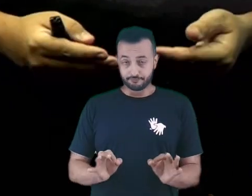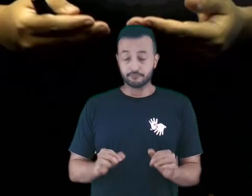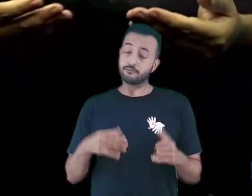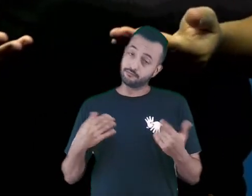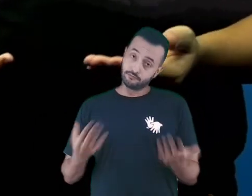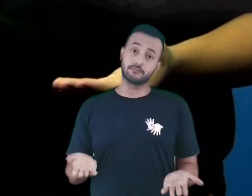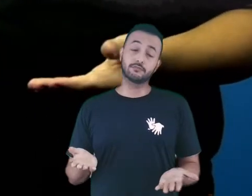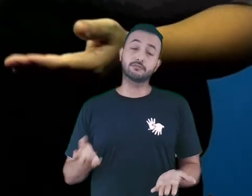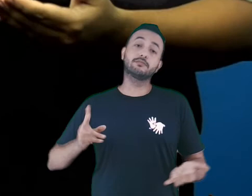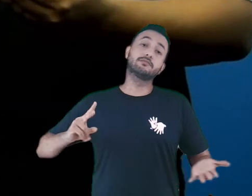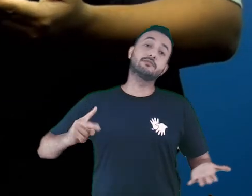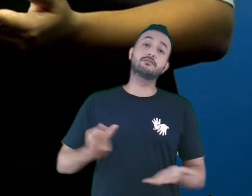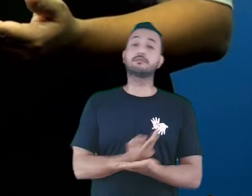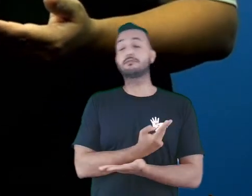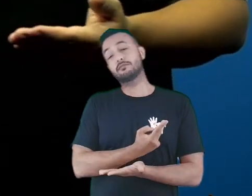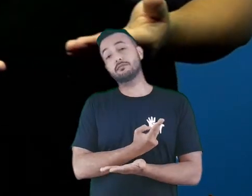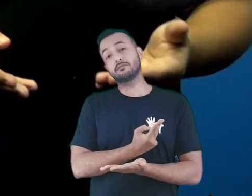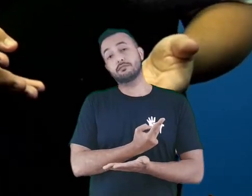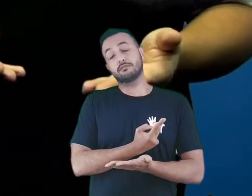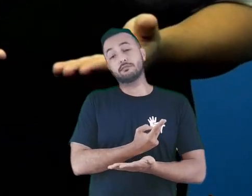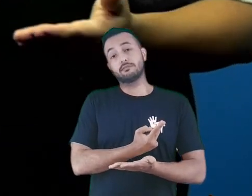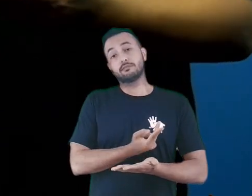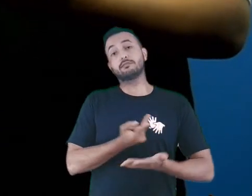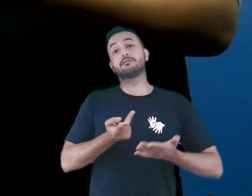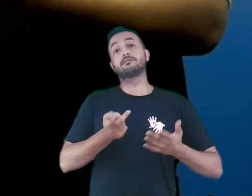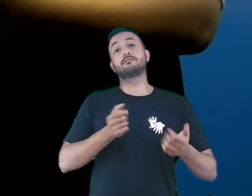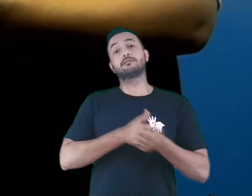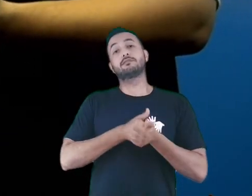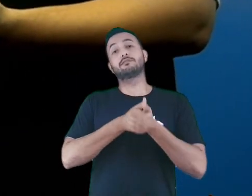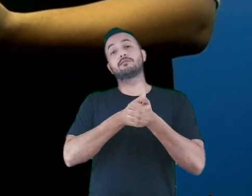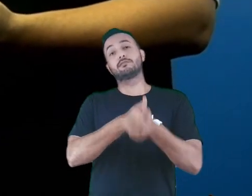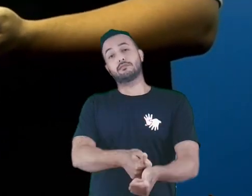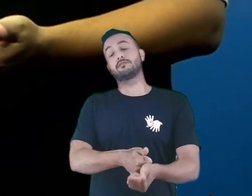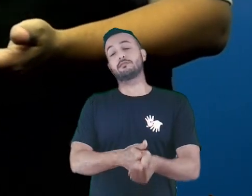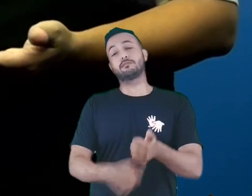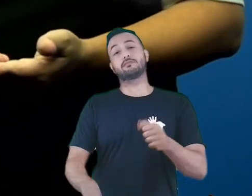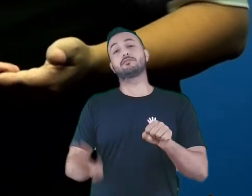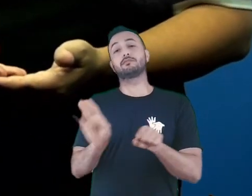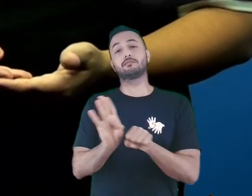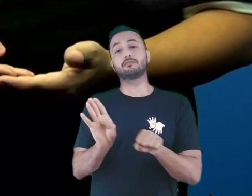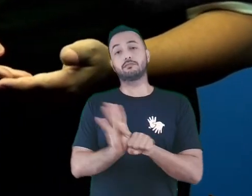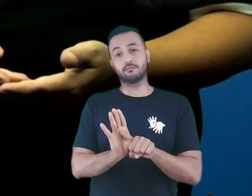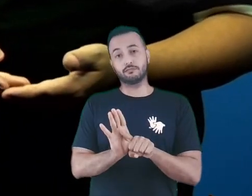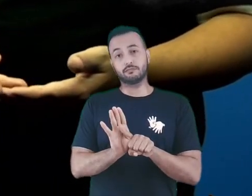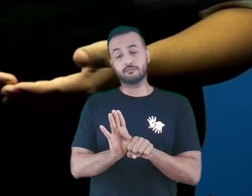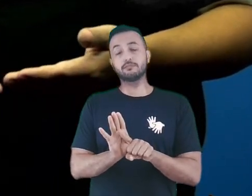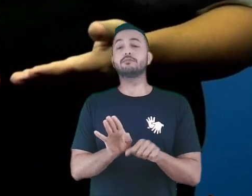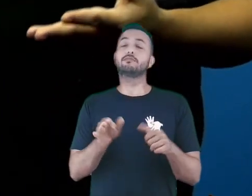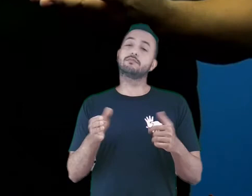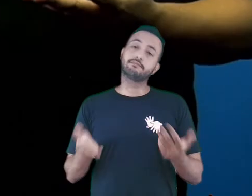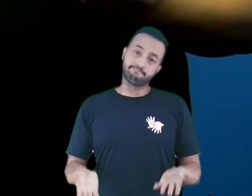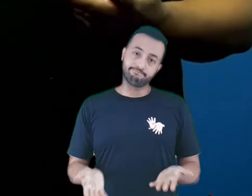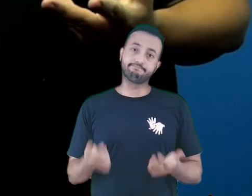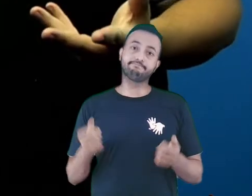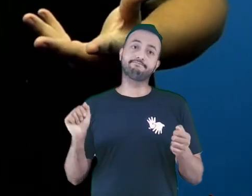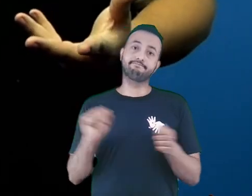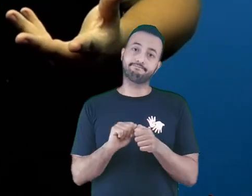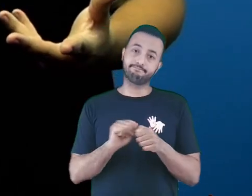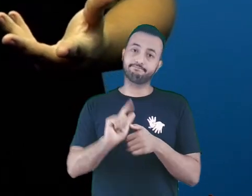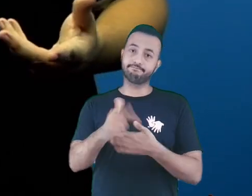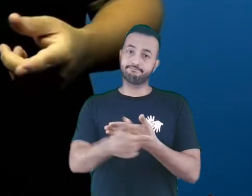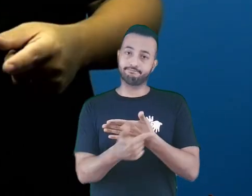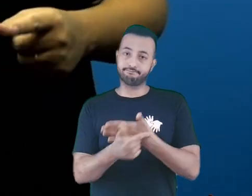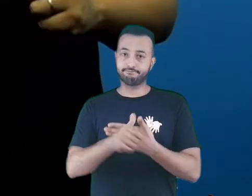quando acontecer essa função de acompanhar o substantivo como está acontecendo, fazendo o papel